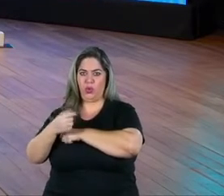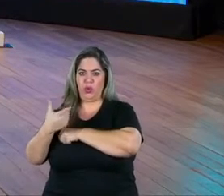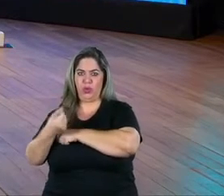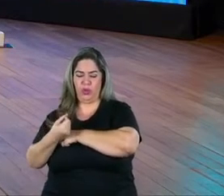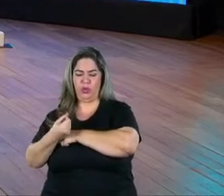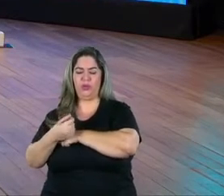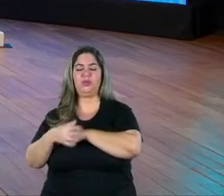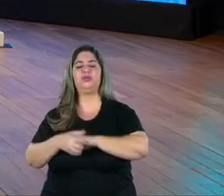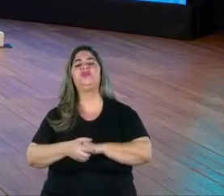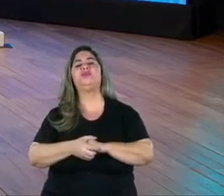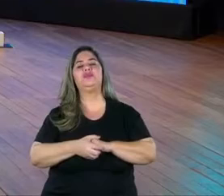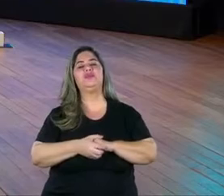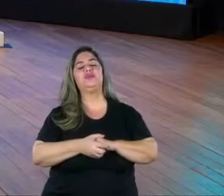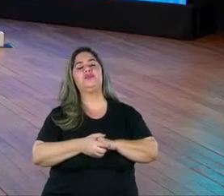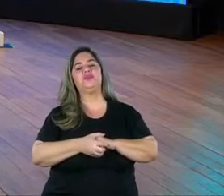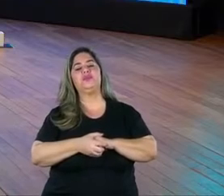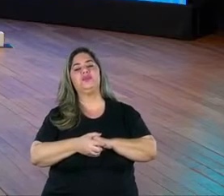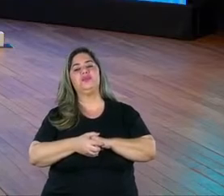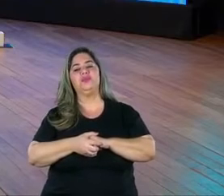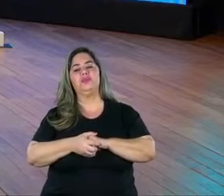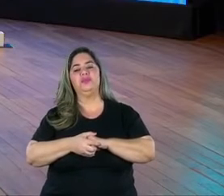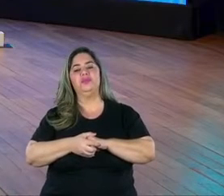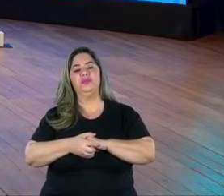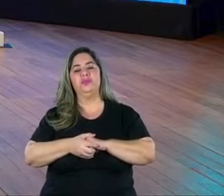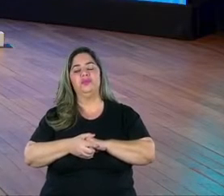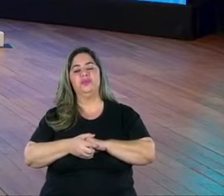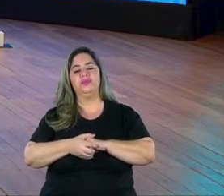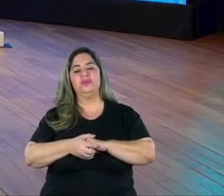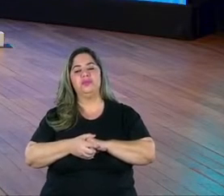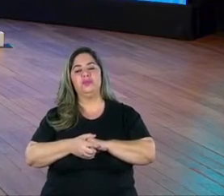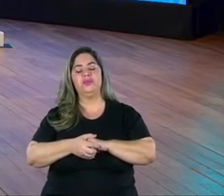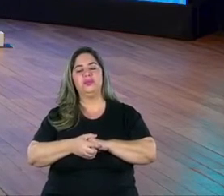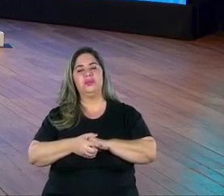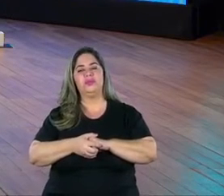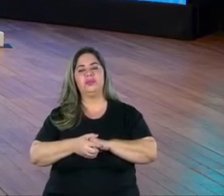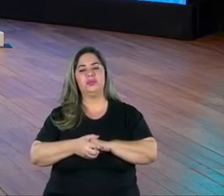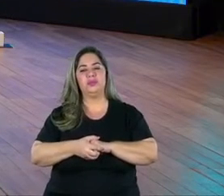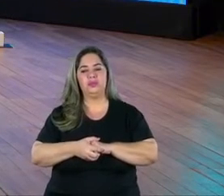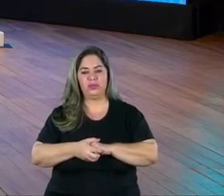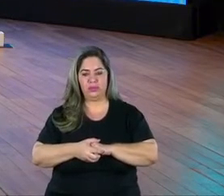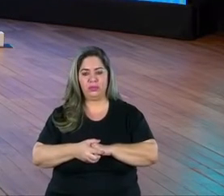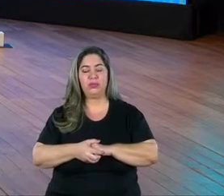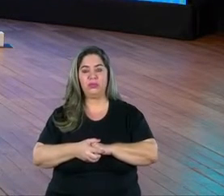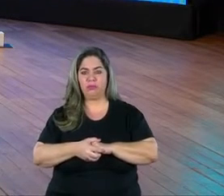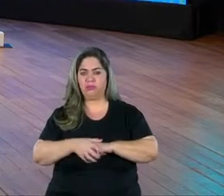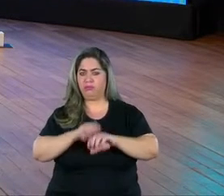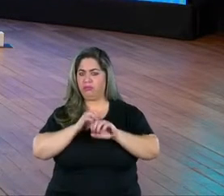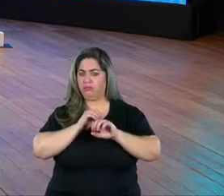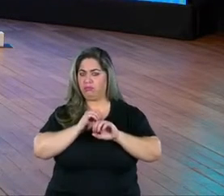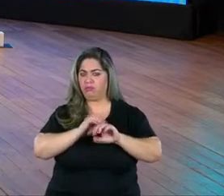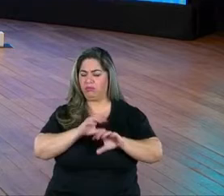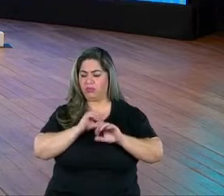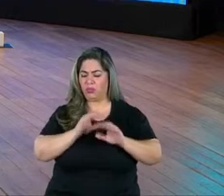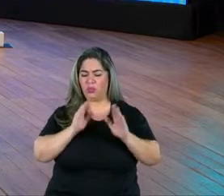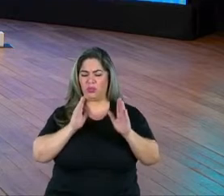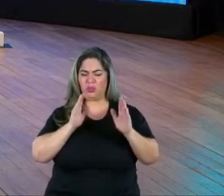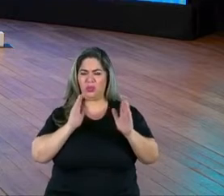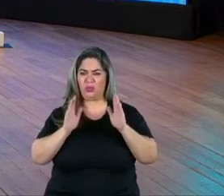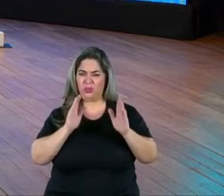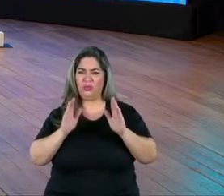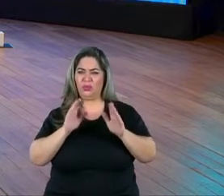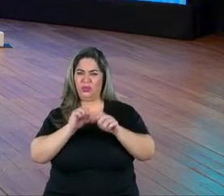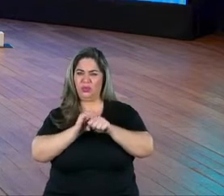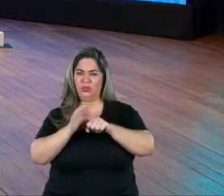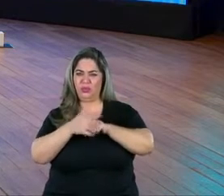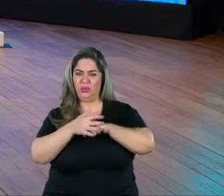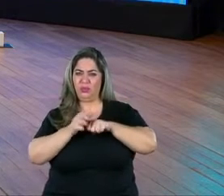A policrise à qual Isabel já se referiu, as lições sobre a policrise pandêmica atual, além